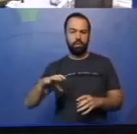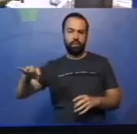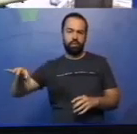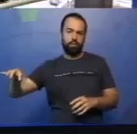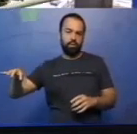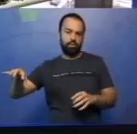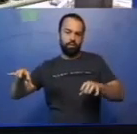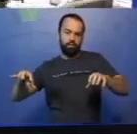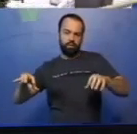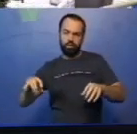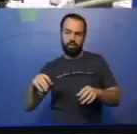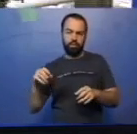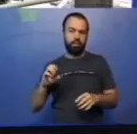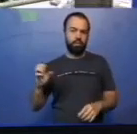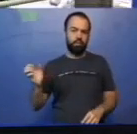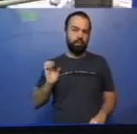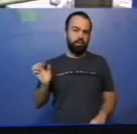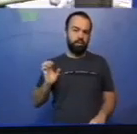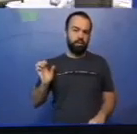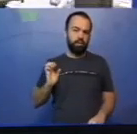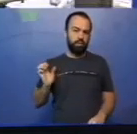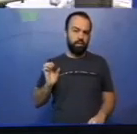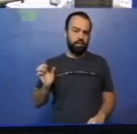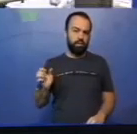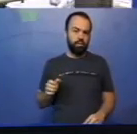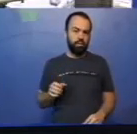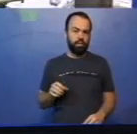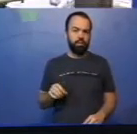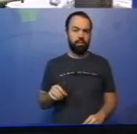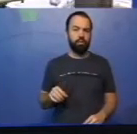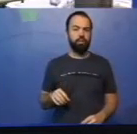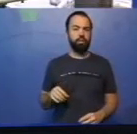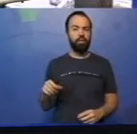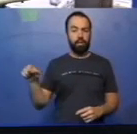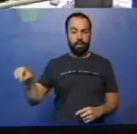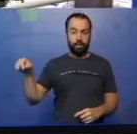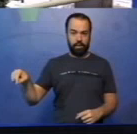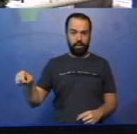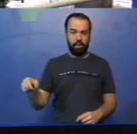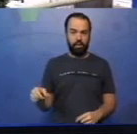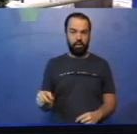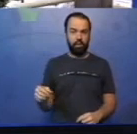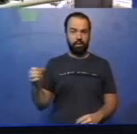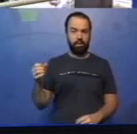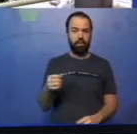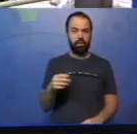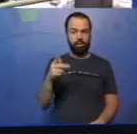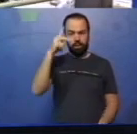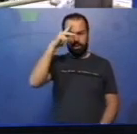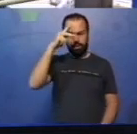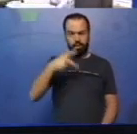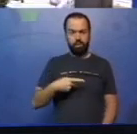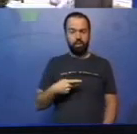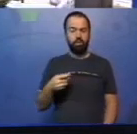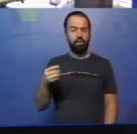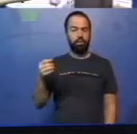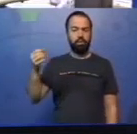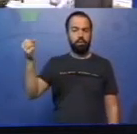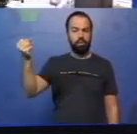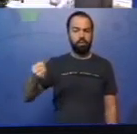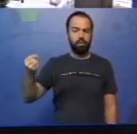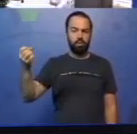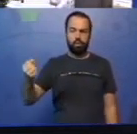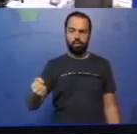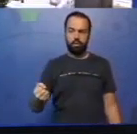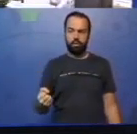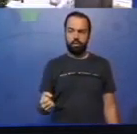da cidade são os bairros ricos. Nessa região reside principalmente brancos. A arquitetura, ou seja, a construção desses